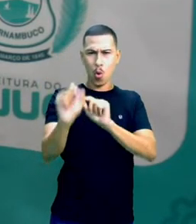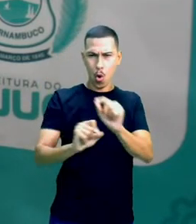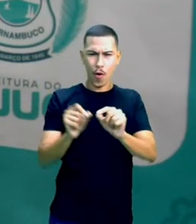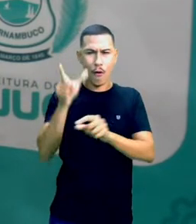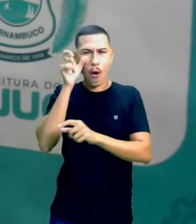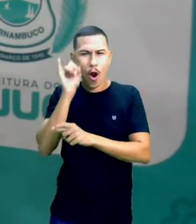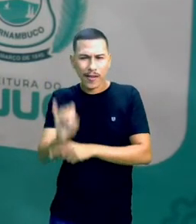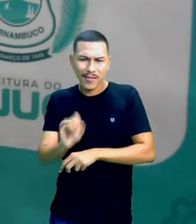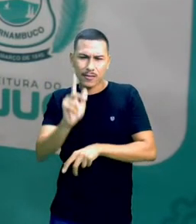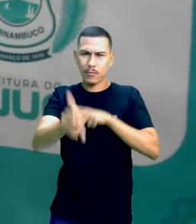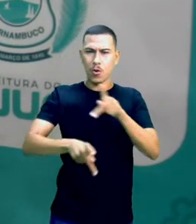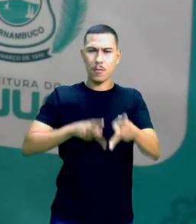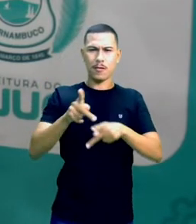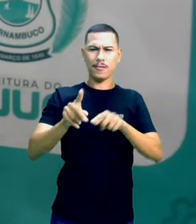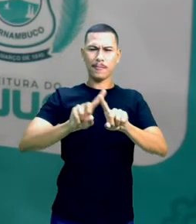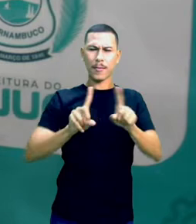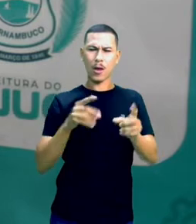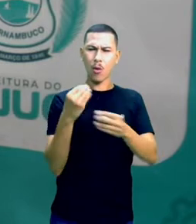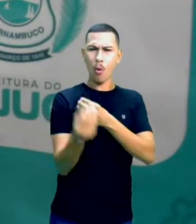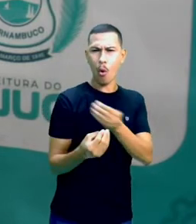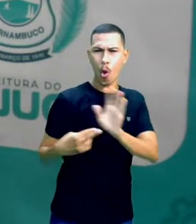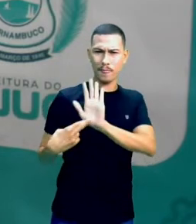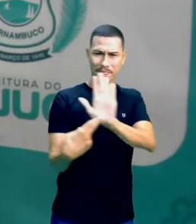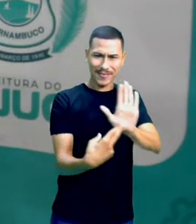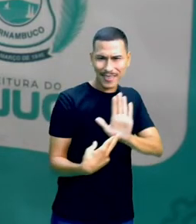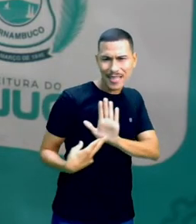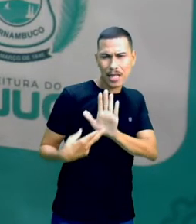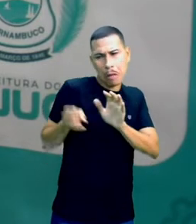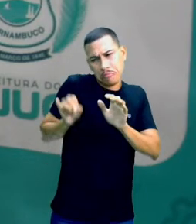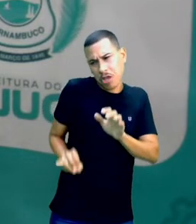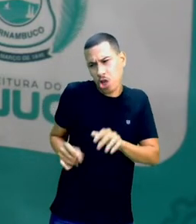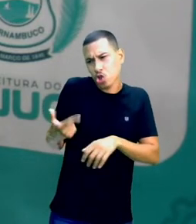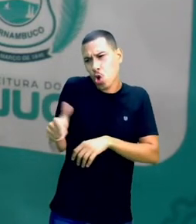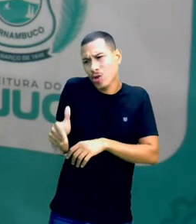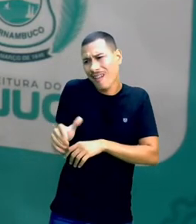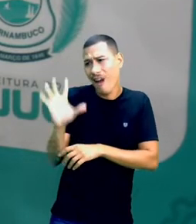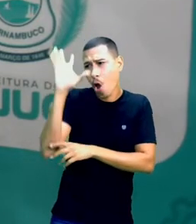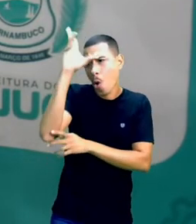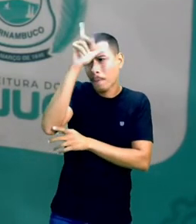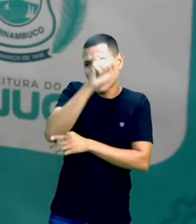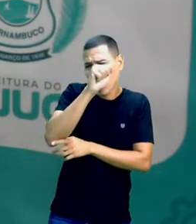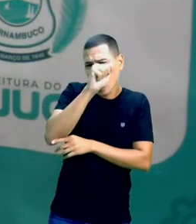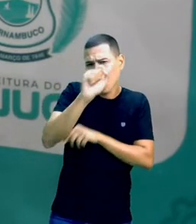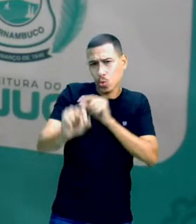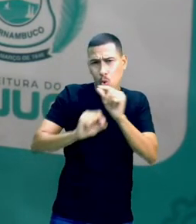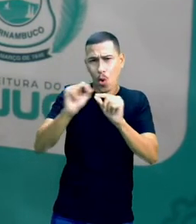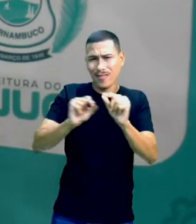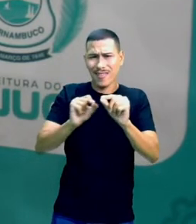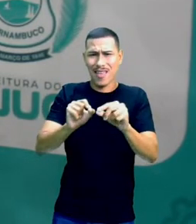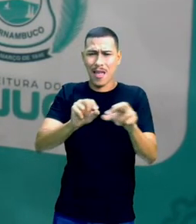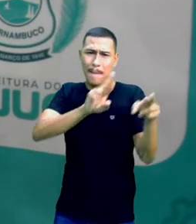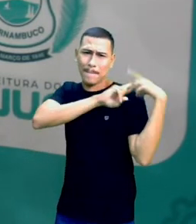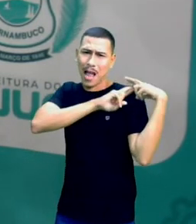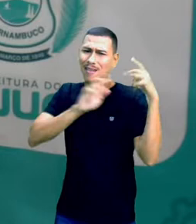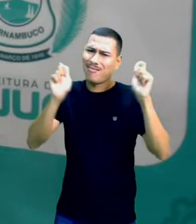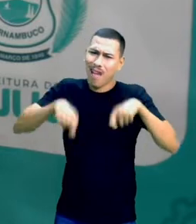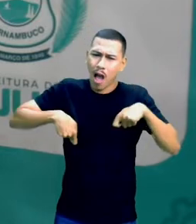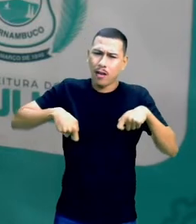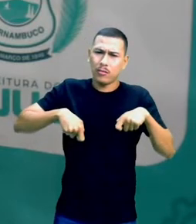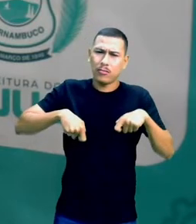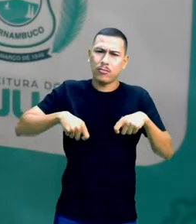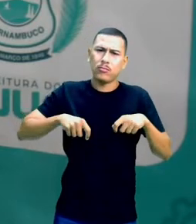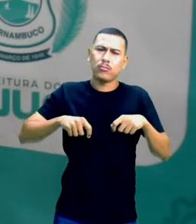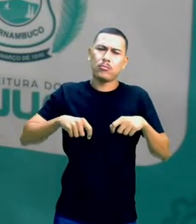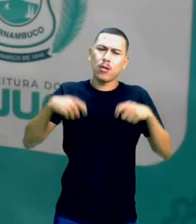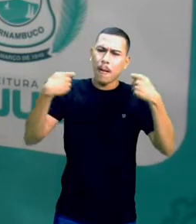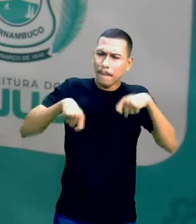nossos interesses. Mas como é que se representa se não tem uma compreensão do que é a nossa necessidade? Para isso, precisamos